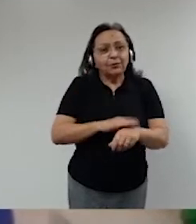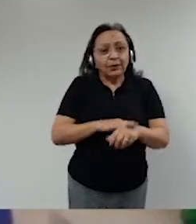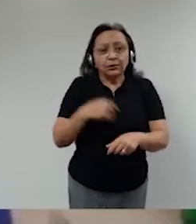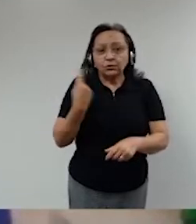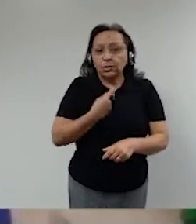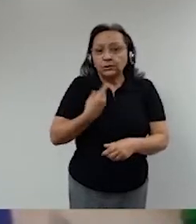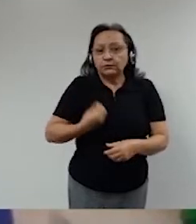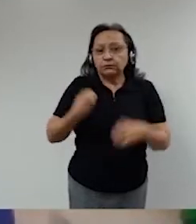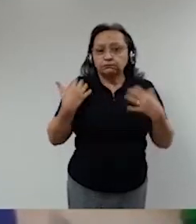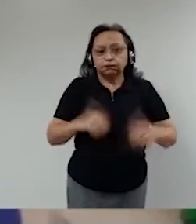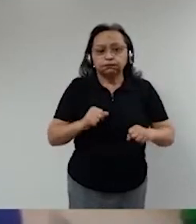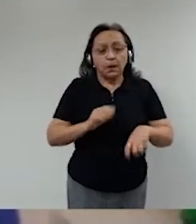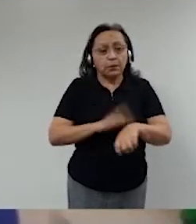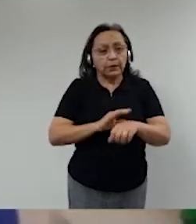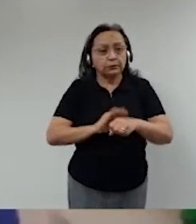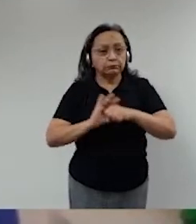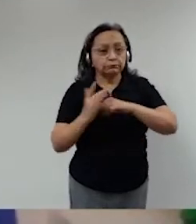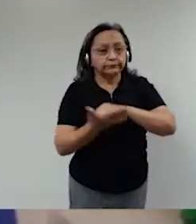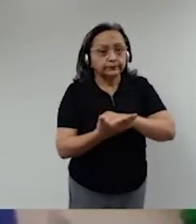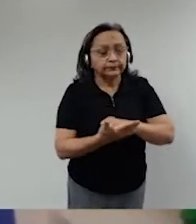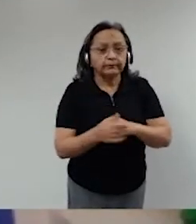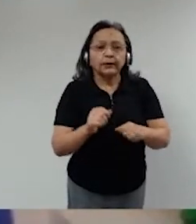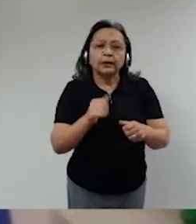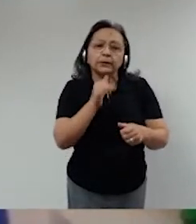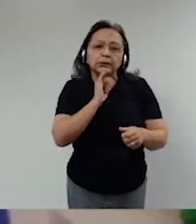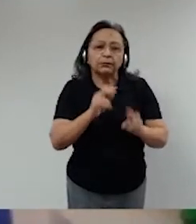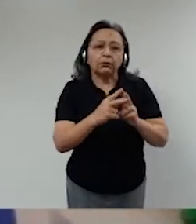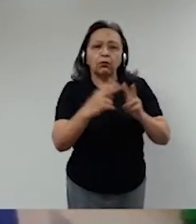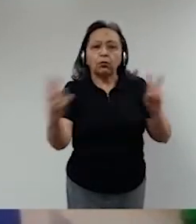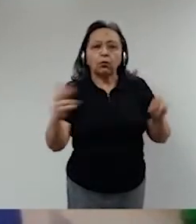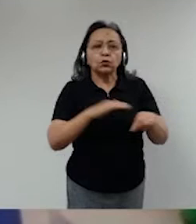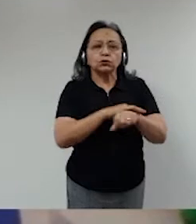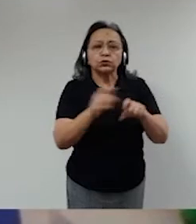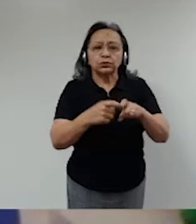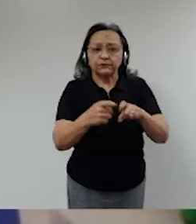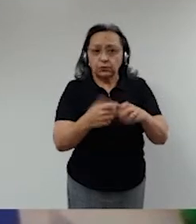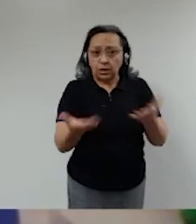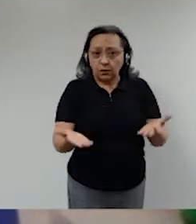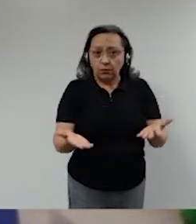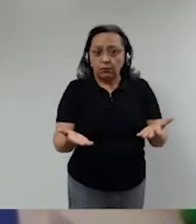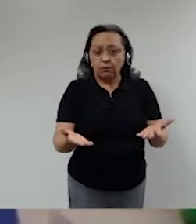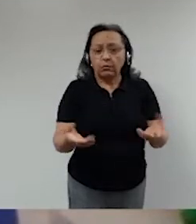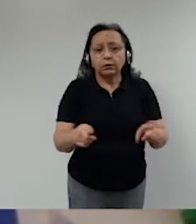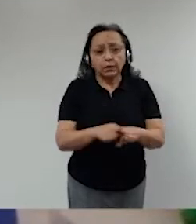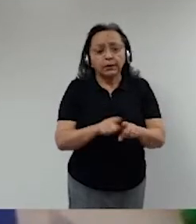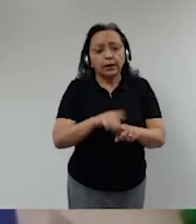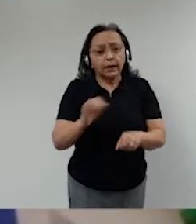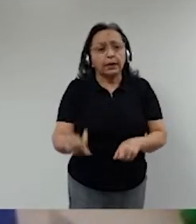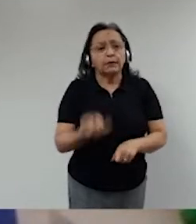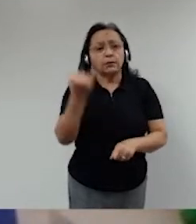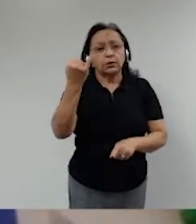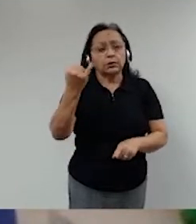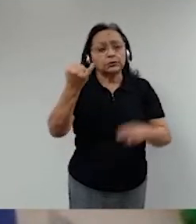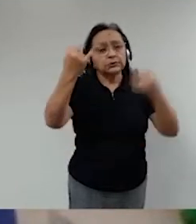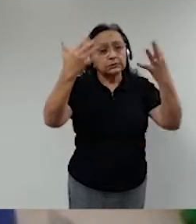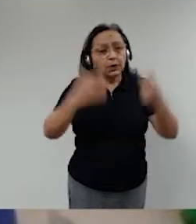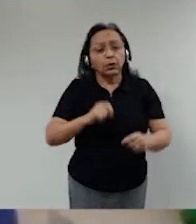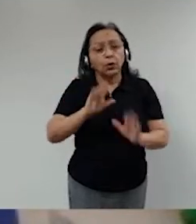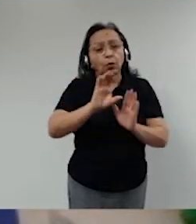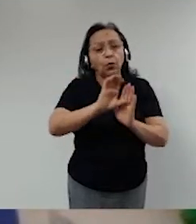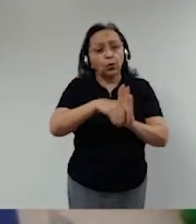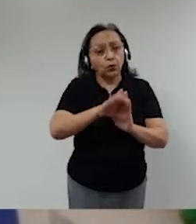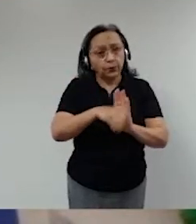pandemia, através de uma teleconsulta, por exemplo. Inicialmente, também é importante destacar o